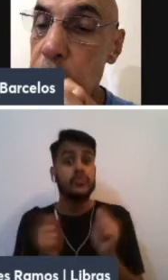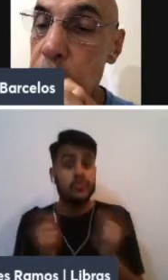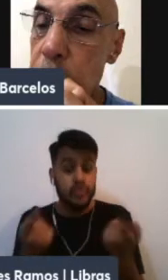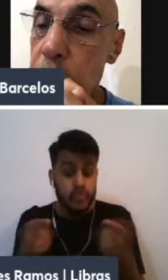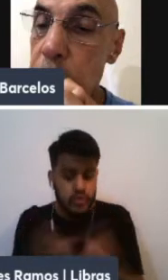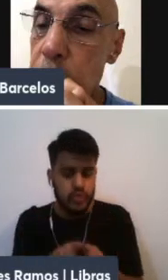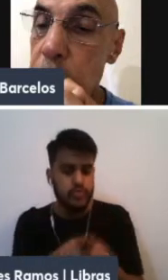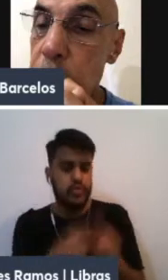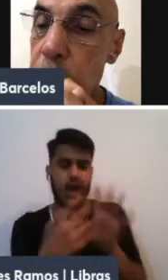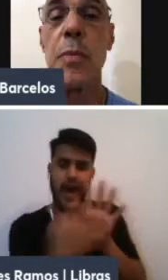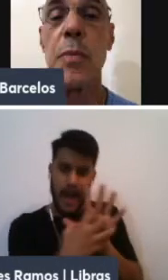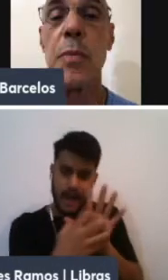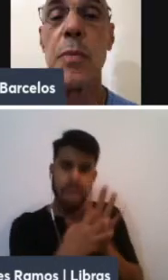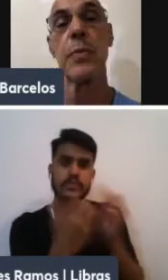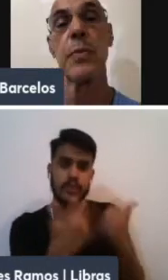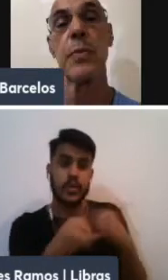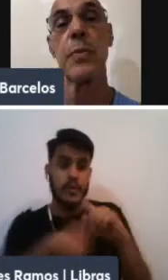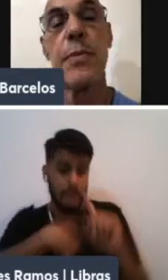quebrando